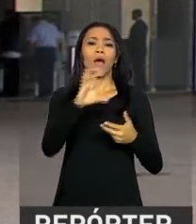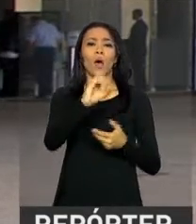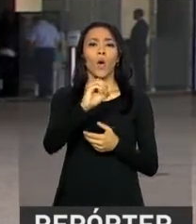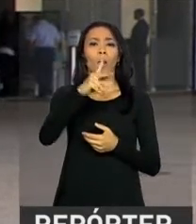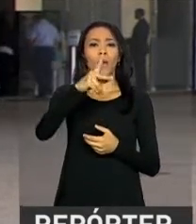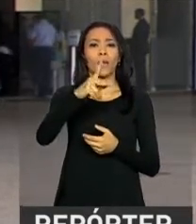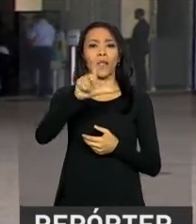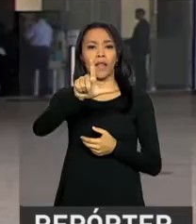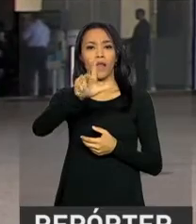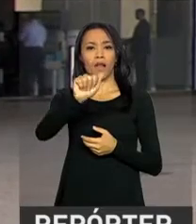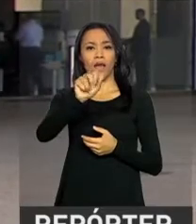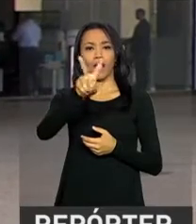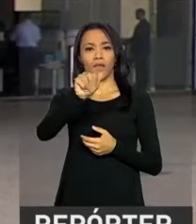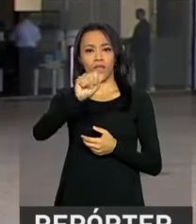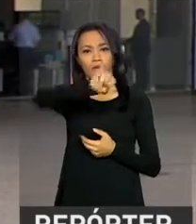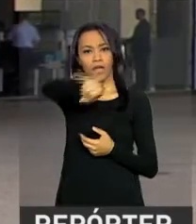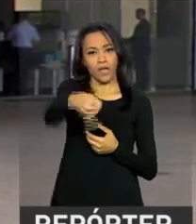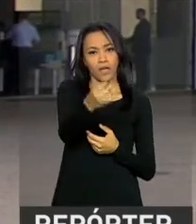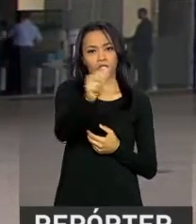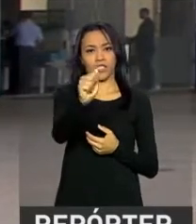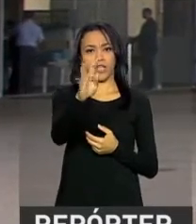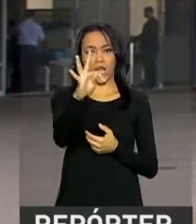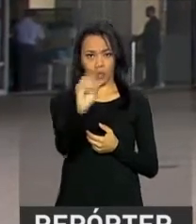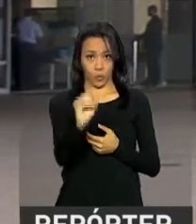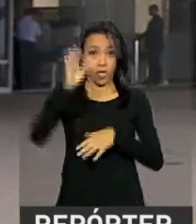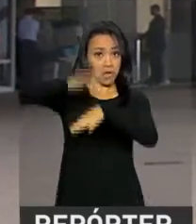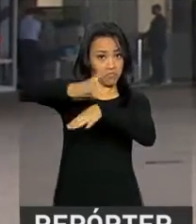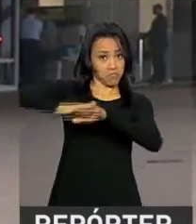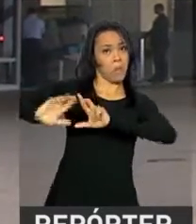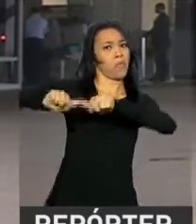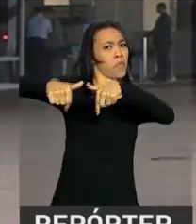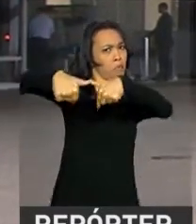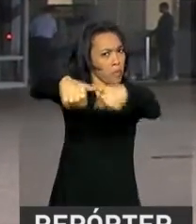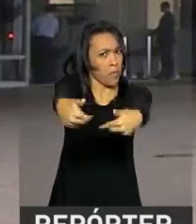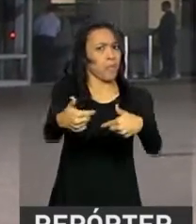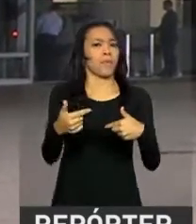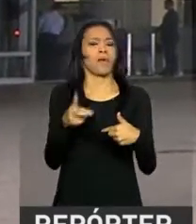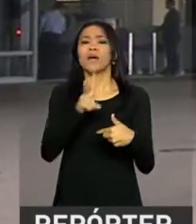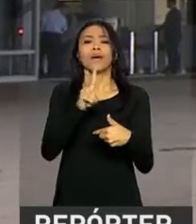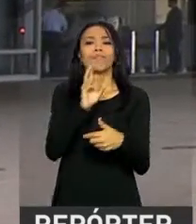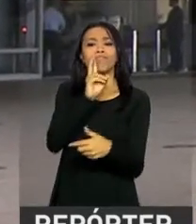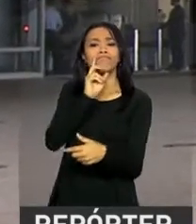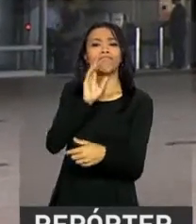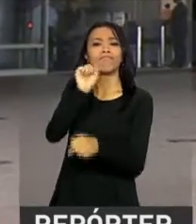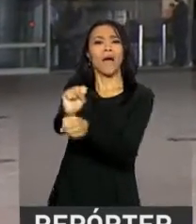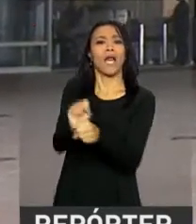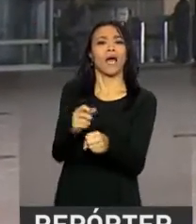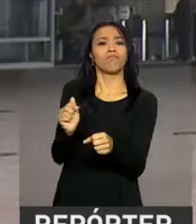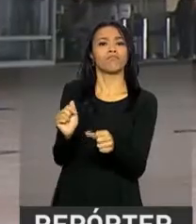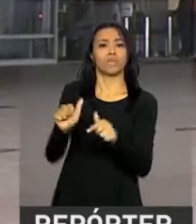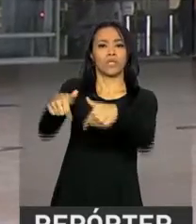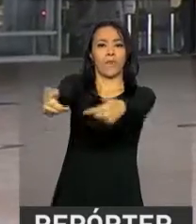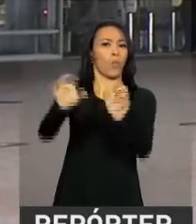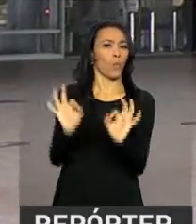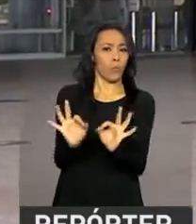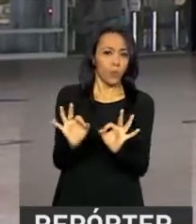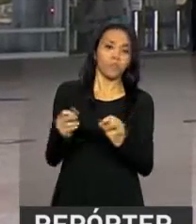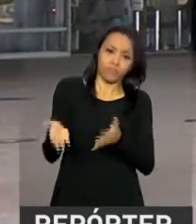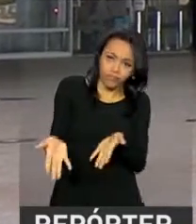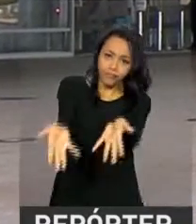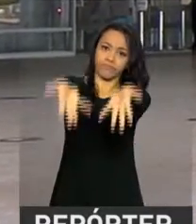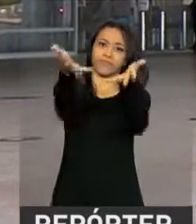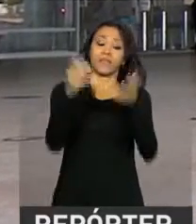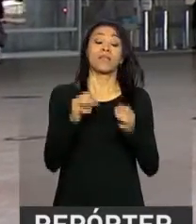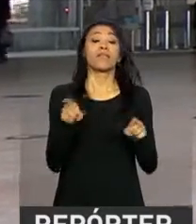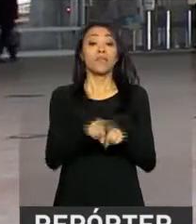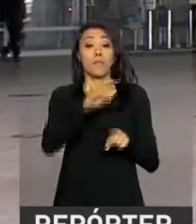Jato, disse que a operação cumpre o seu papel e que não se pode pensar em paralisá-la. O presidente em exercício afirmou